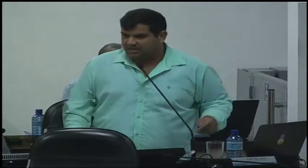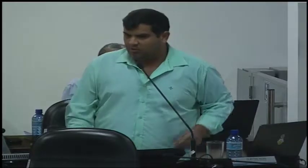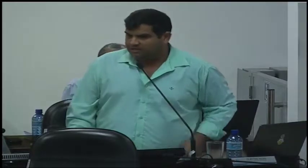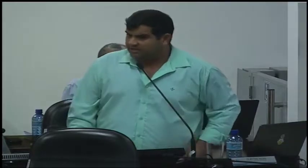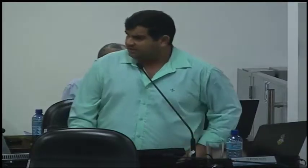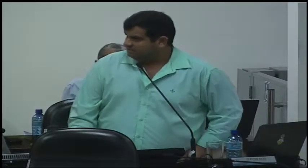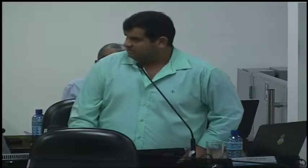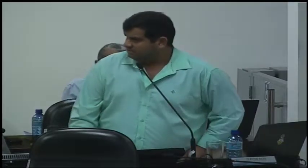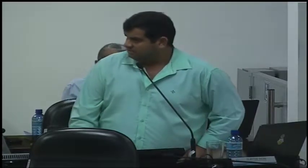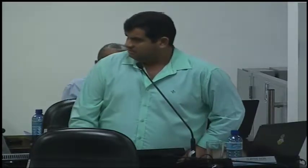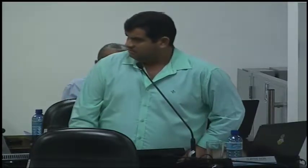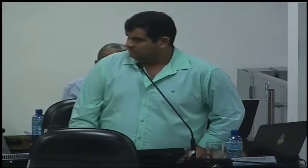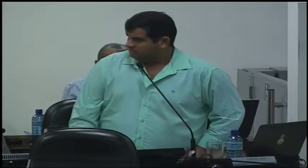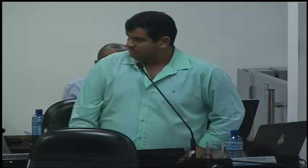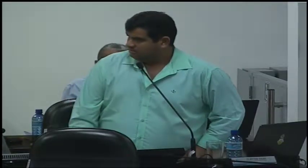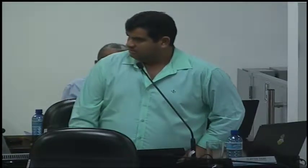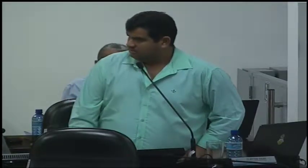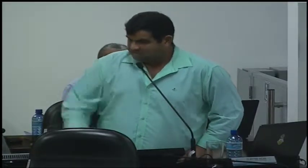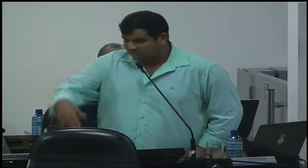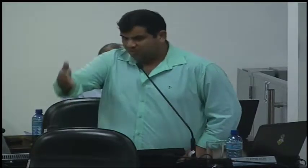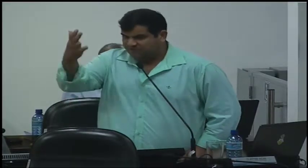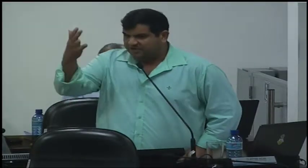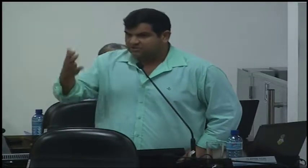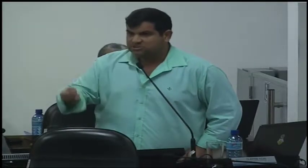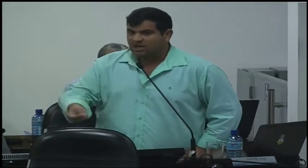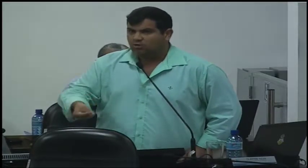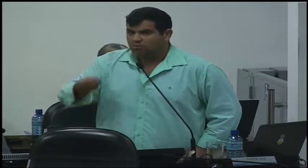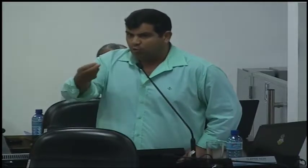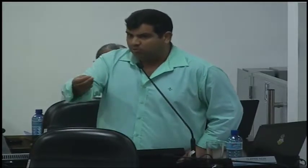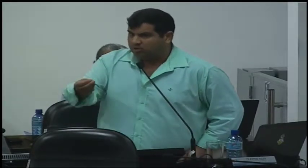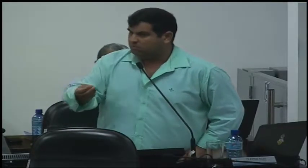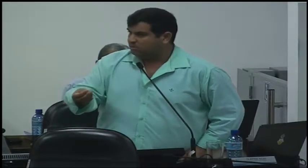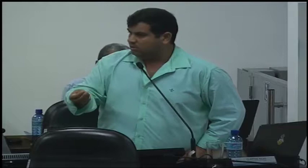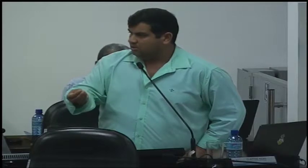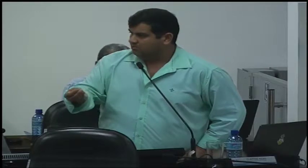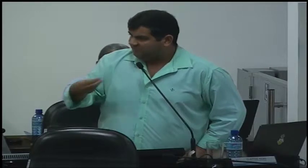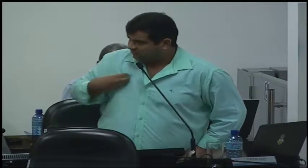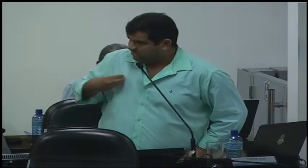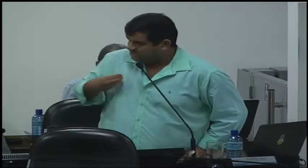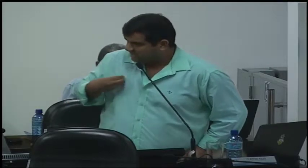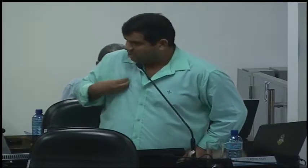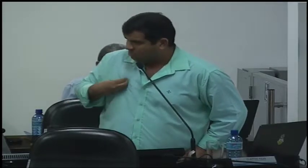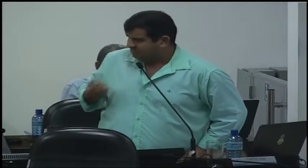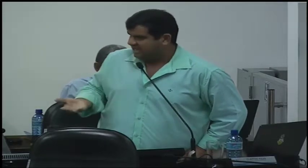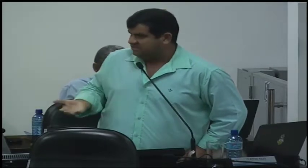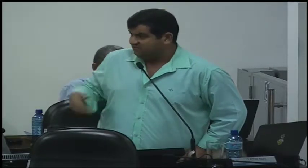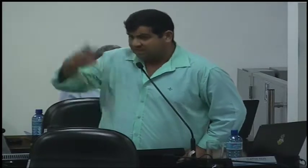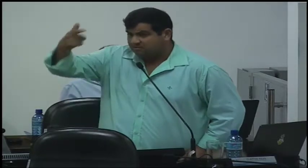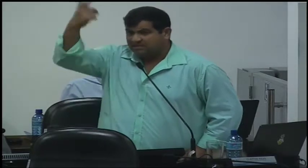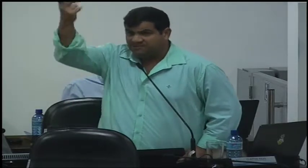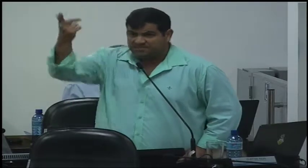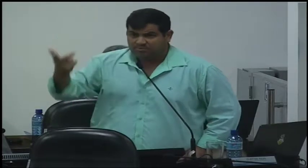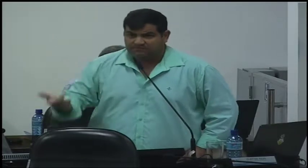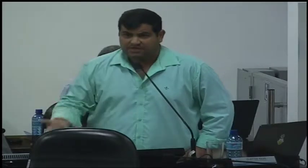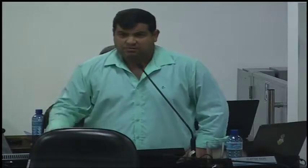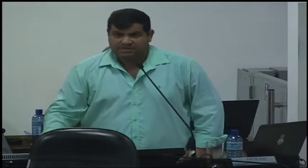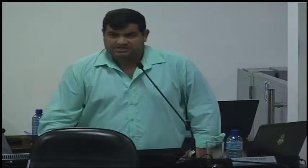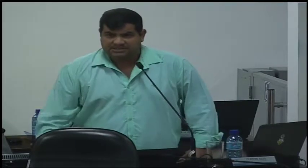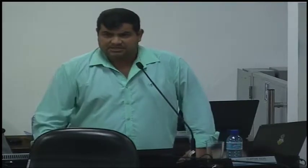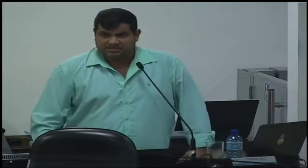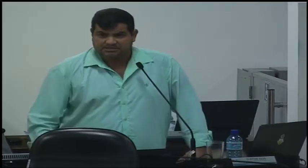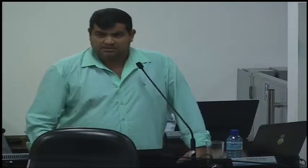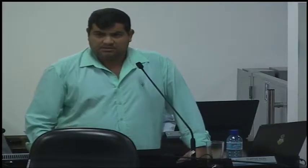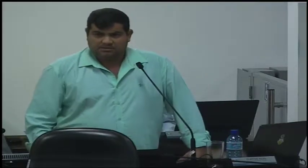usando a Lei Rouanet. Então eles se aproveitam de algo público para favorecer até o privado, e falando que está fazendo